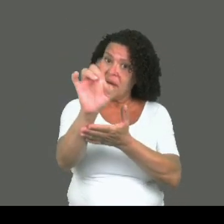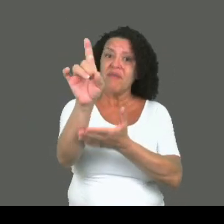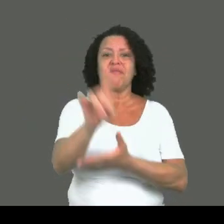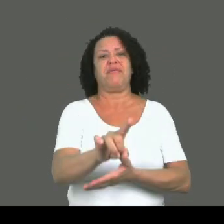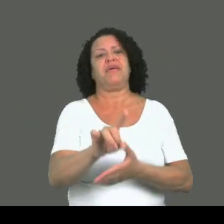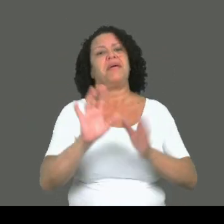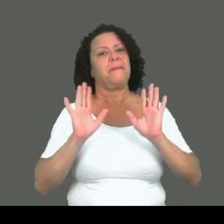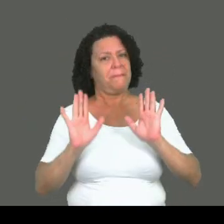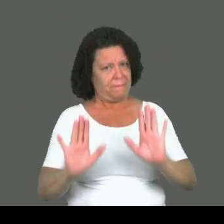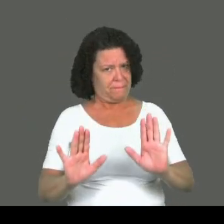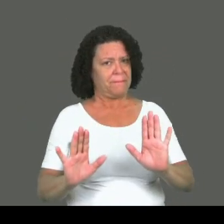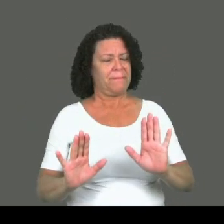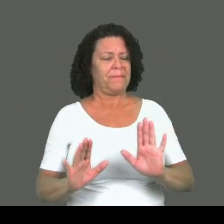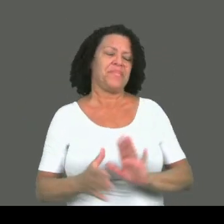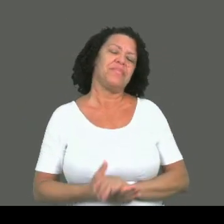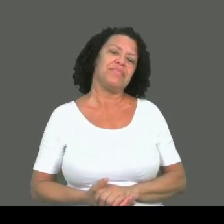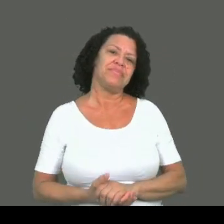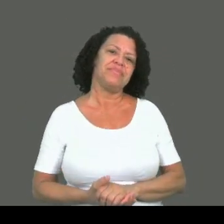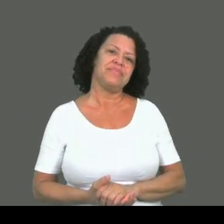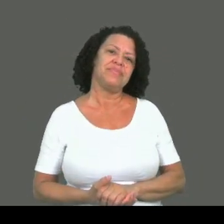fé. Tá?